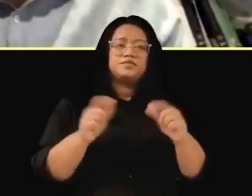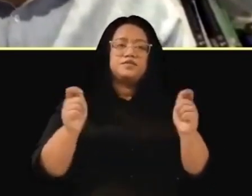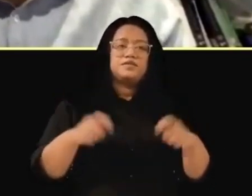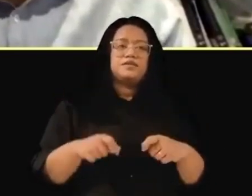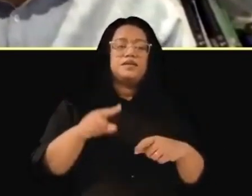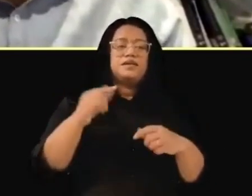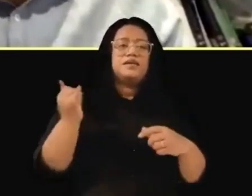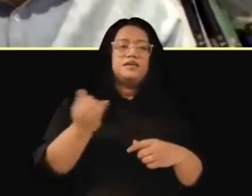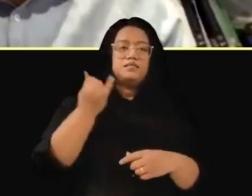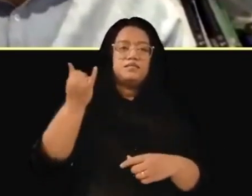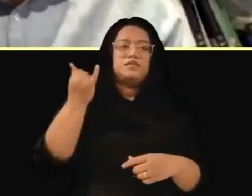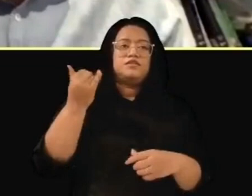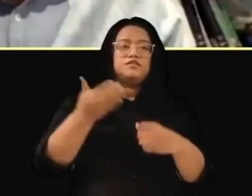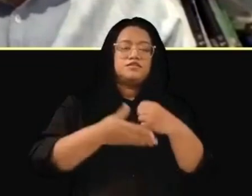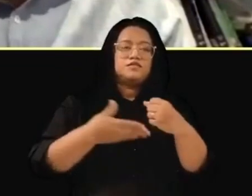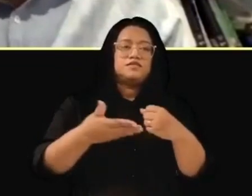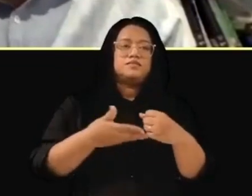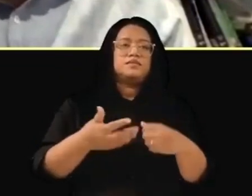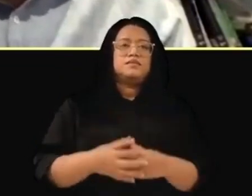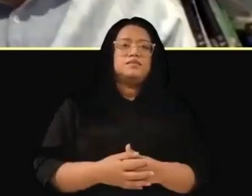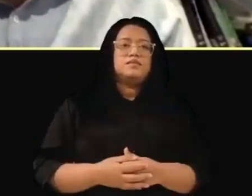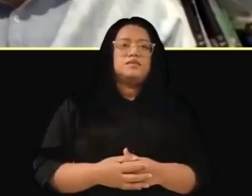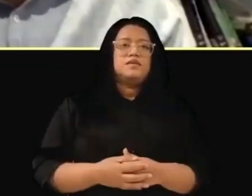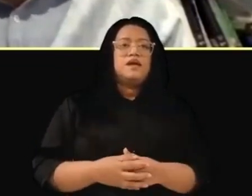fundamental. E aí, quando a gente vai olhar, então,